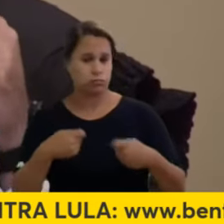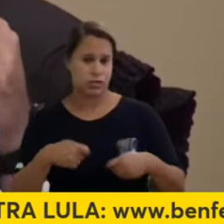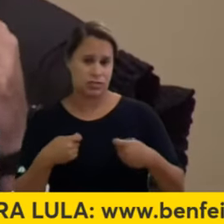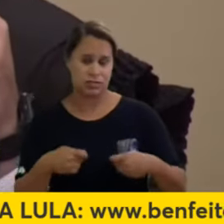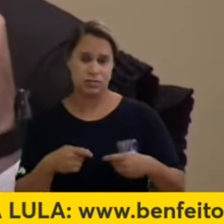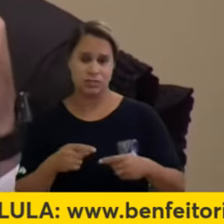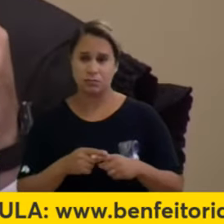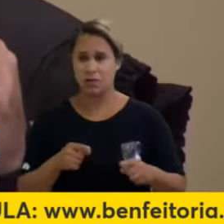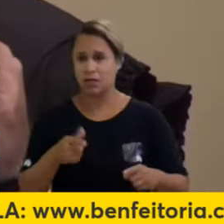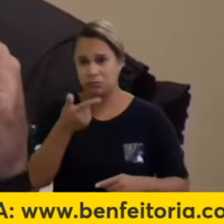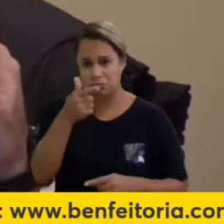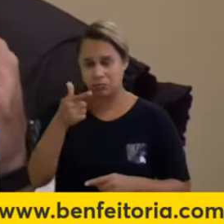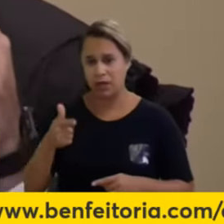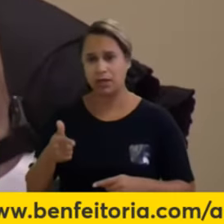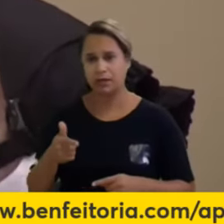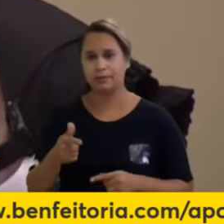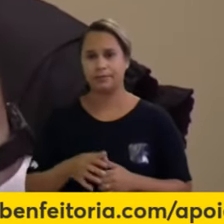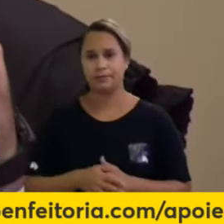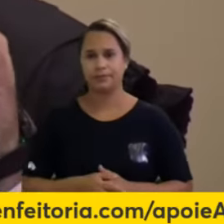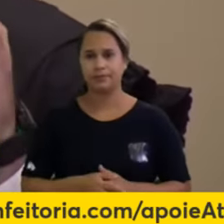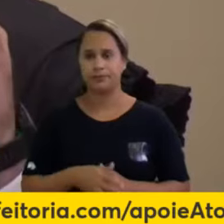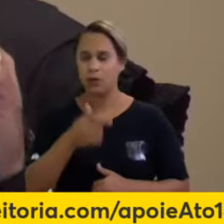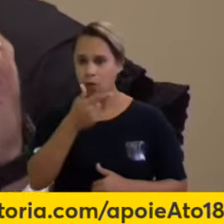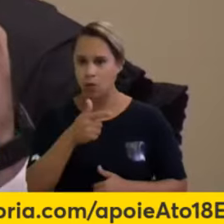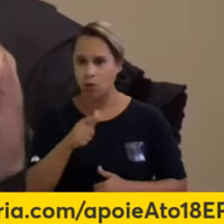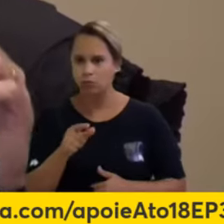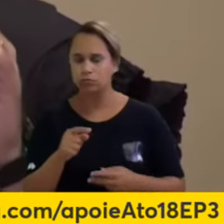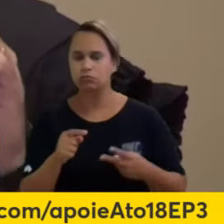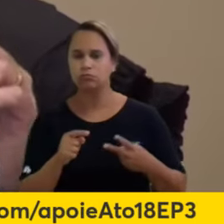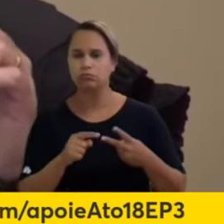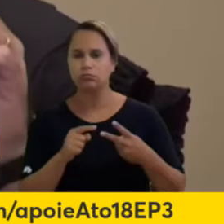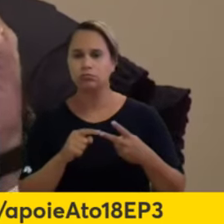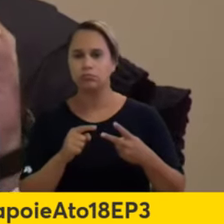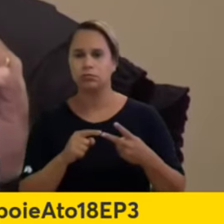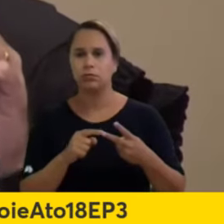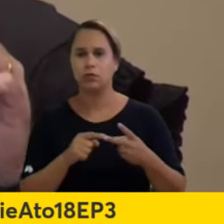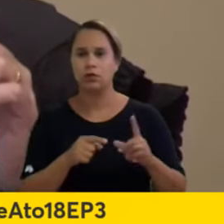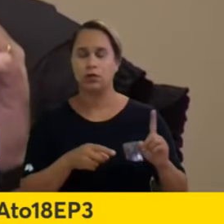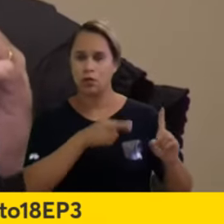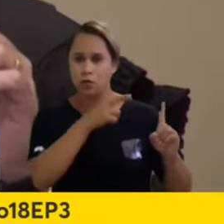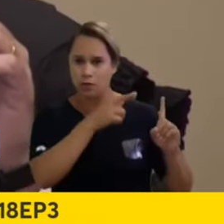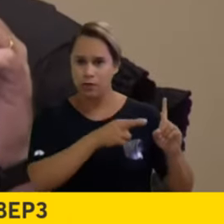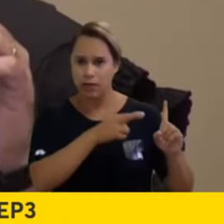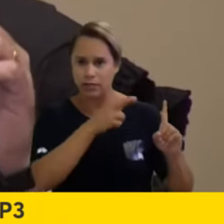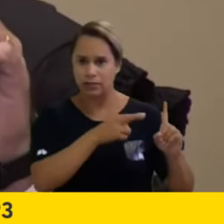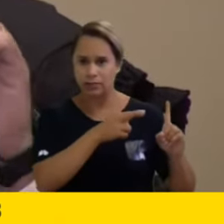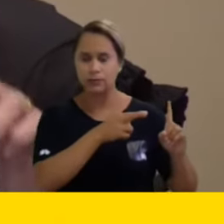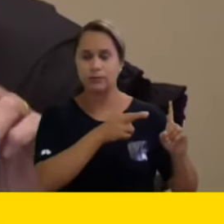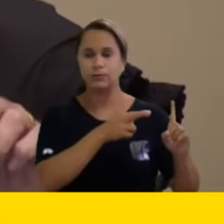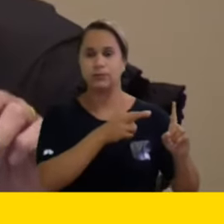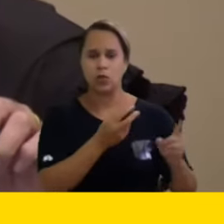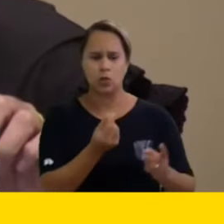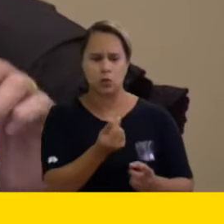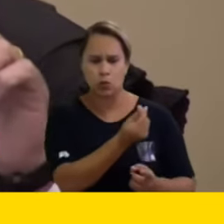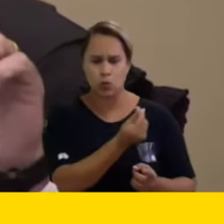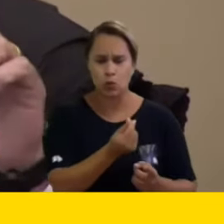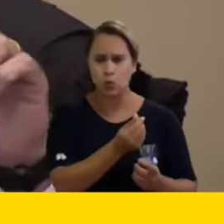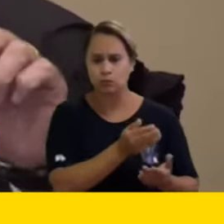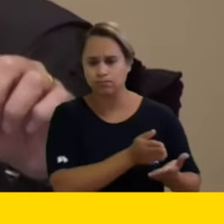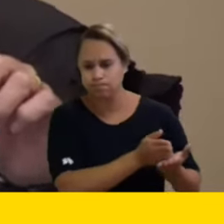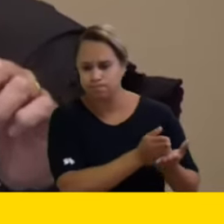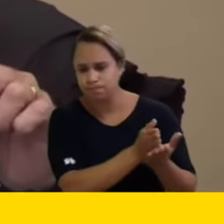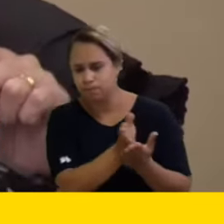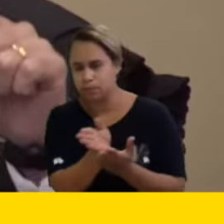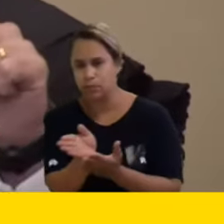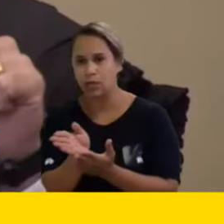existe outro requisito é que o investigado tivesse direcionado todos os atos e despesas de prec campanha presidencial no estado delineado como